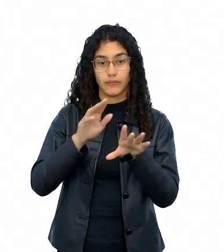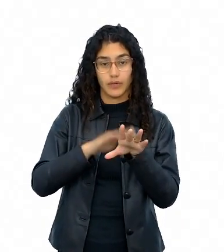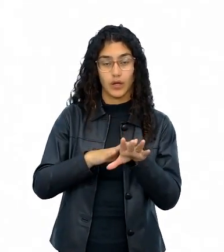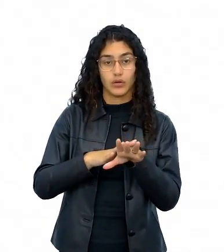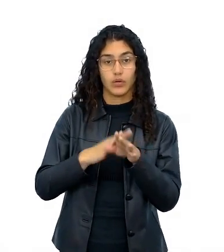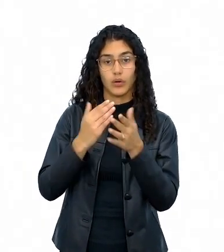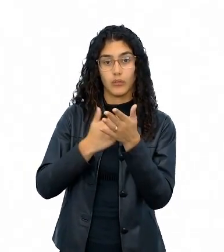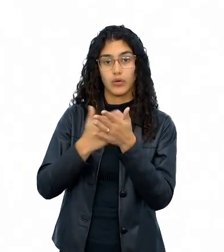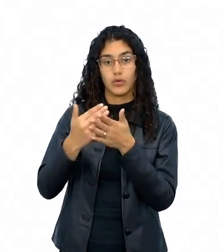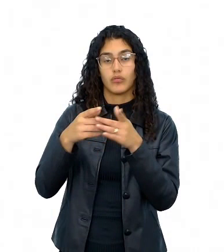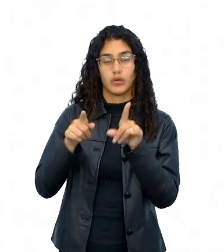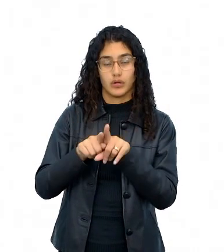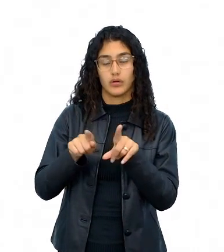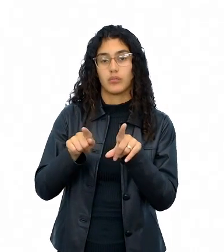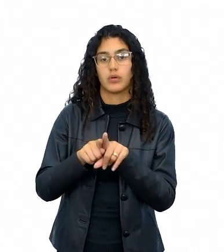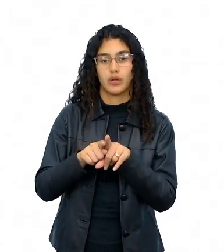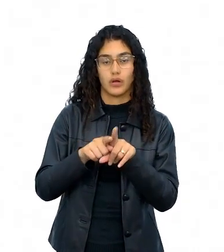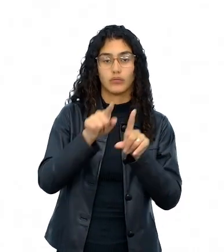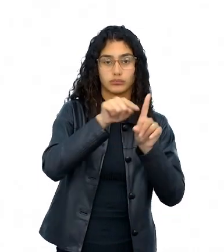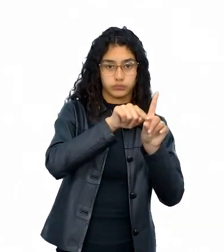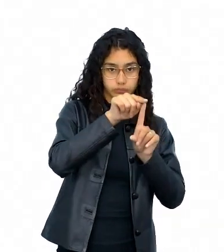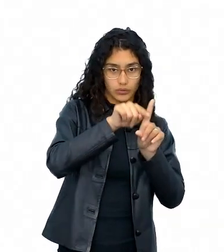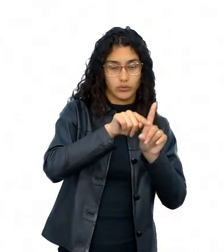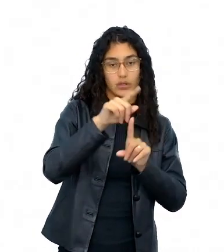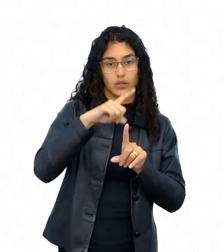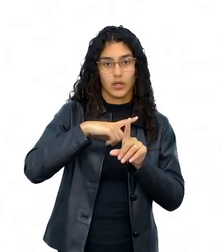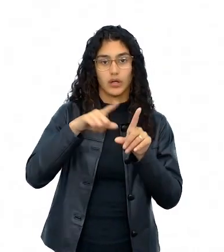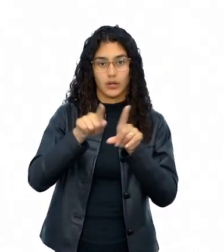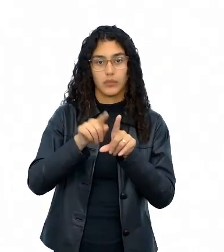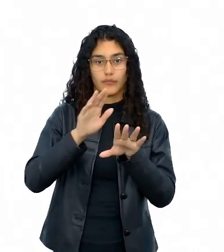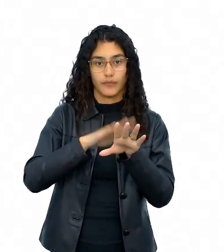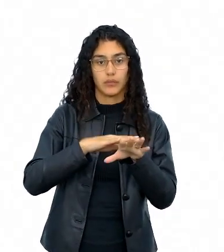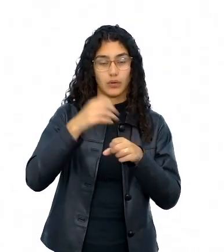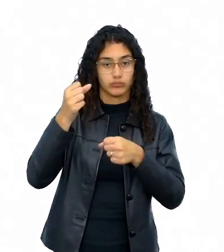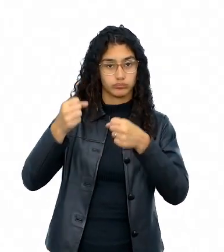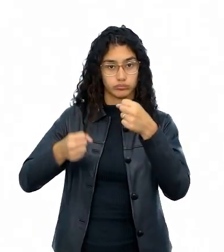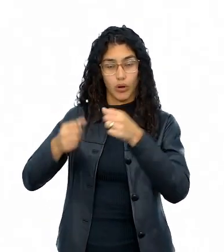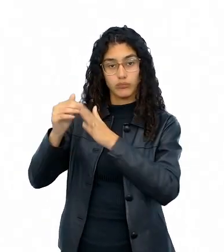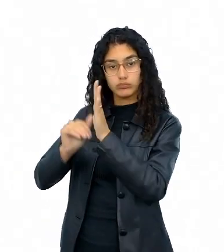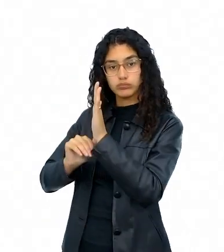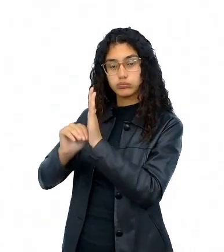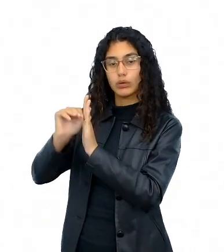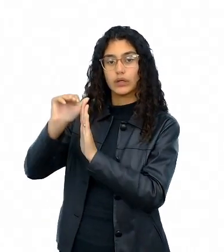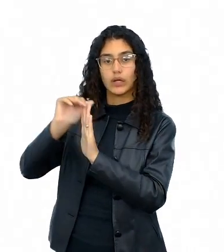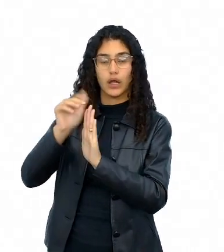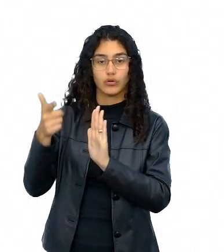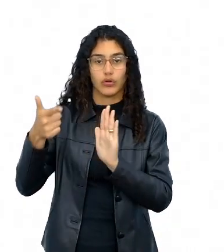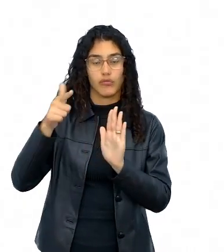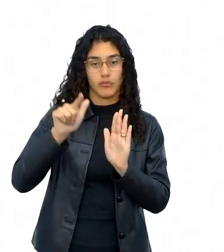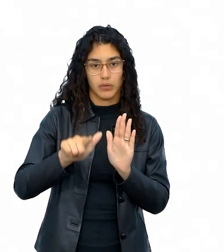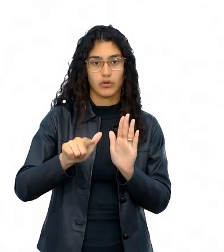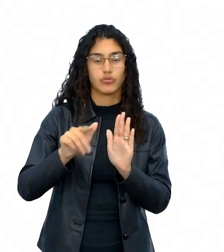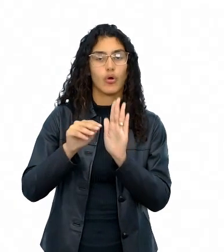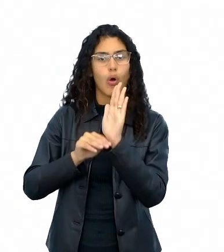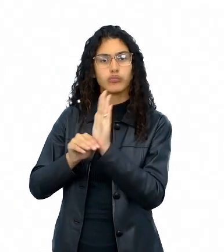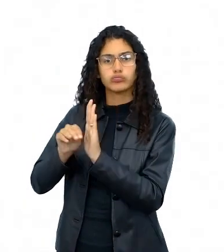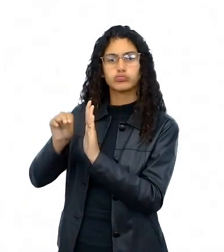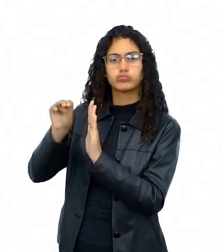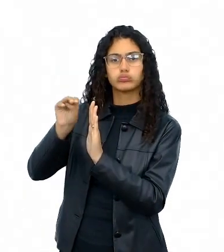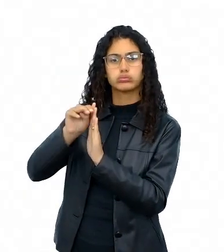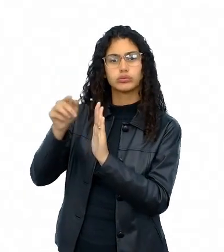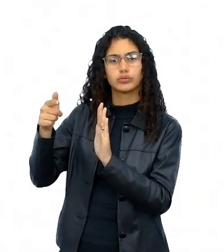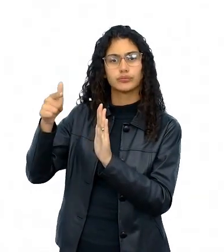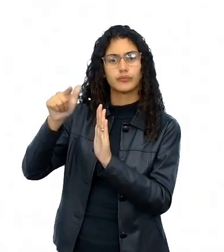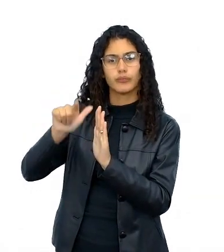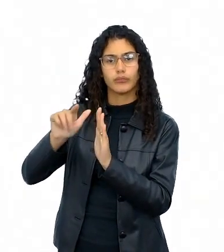a perder a potência, fazendo com que a temperatura interna refrigerada do caminhão aumentasse. De novo, está aumentando. Aumentando o